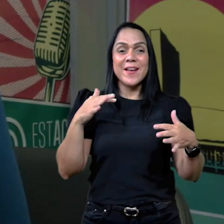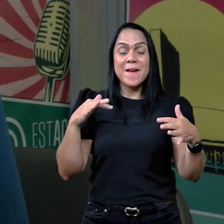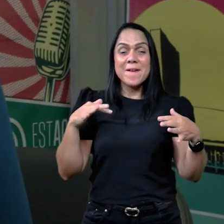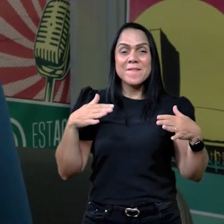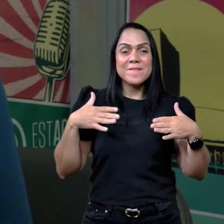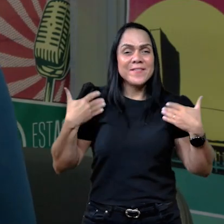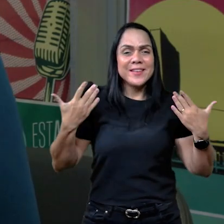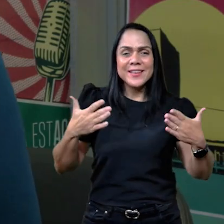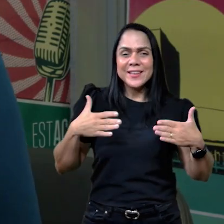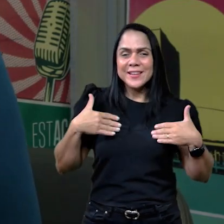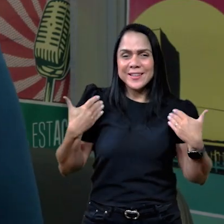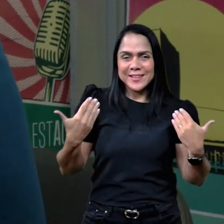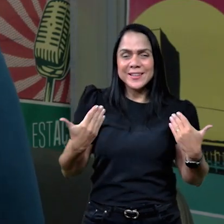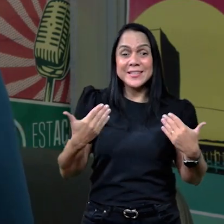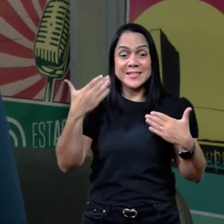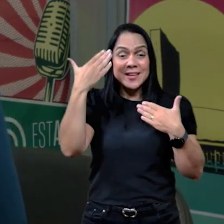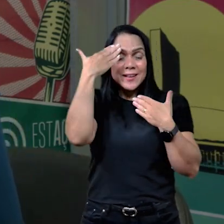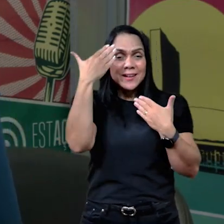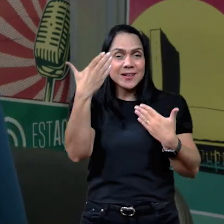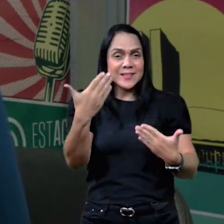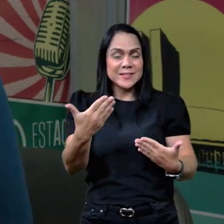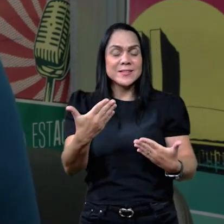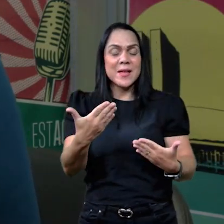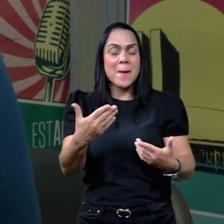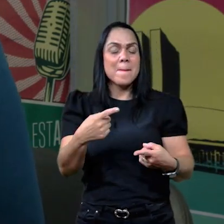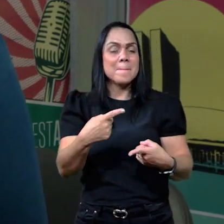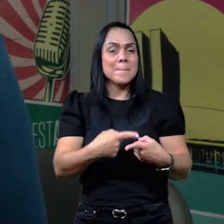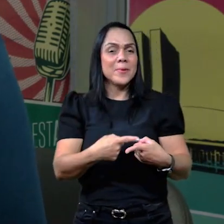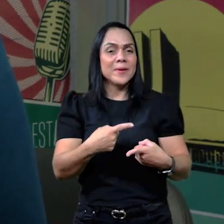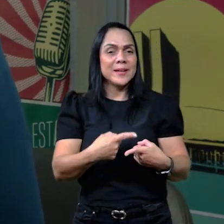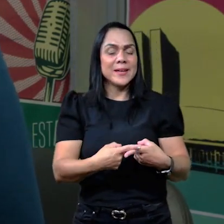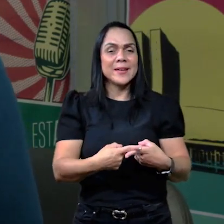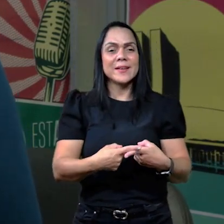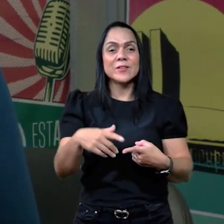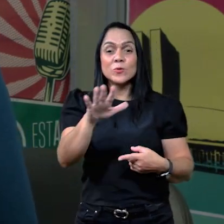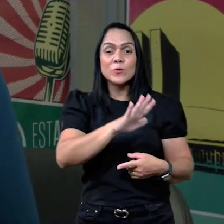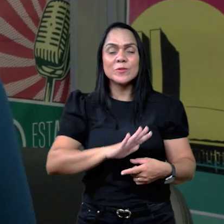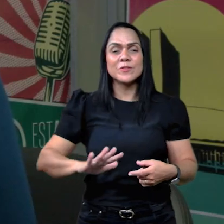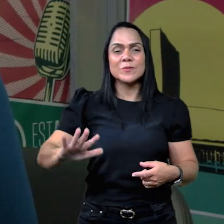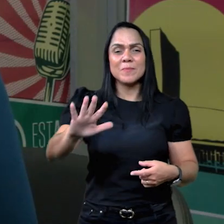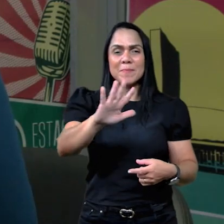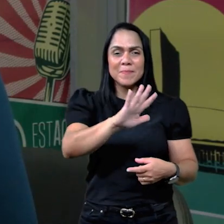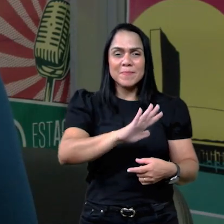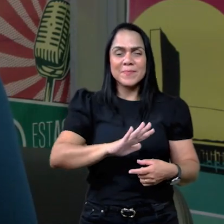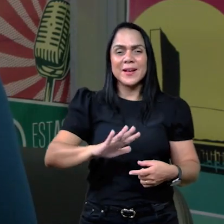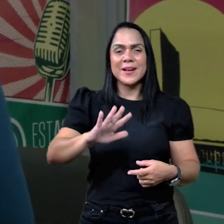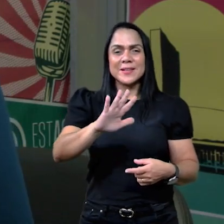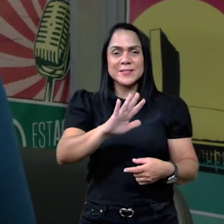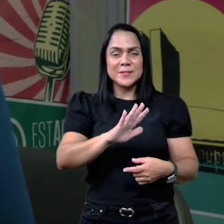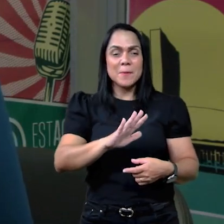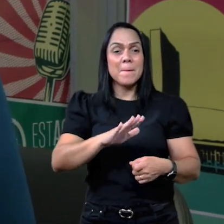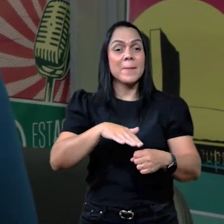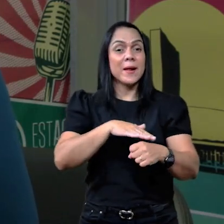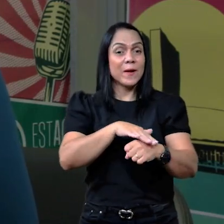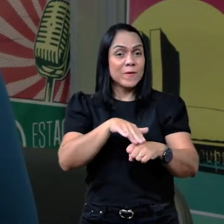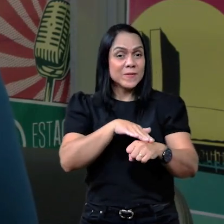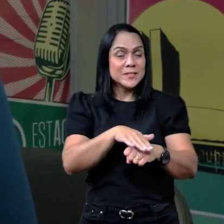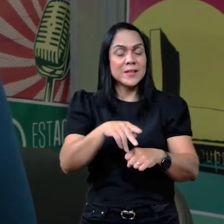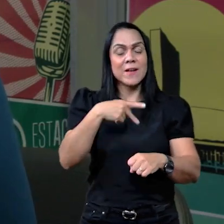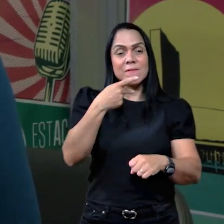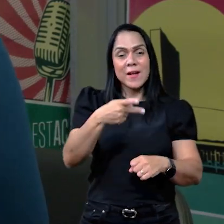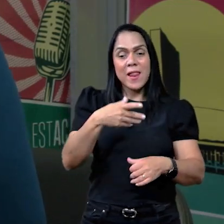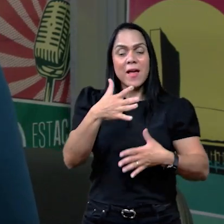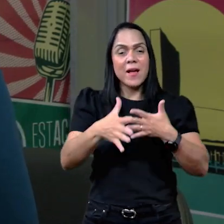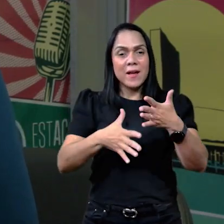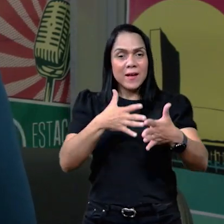agradecer a você, porque a gente falou pouco disso aqui nessa entrevista, e eu acho que é muito importante que a gente tenha esses espaços que a gente